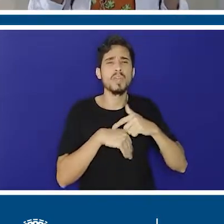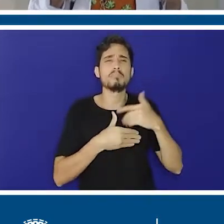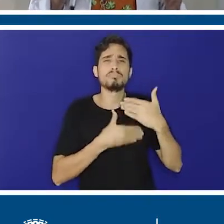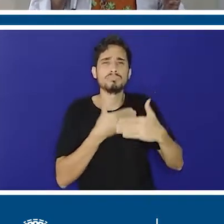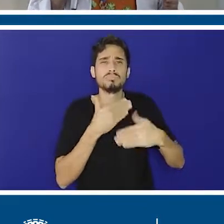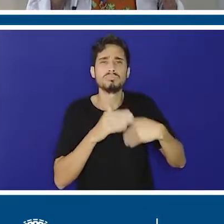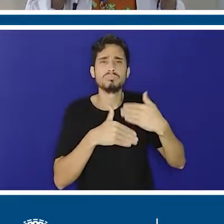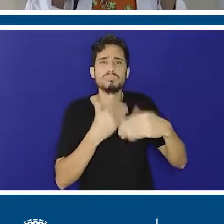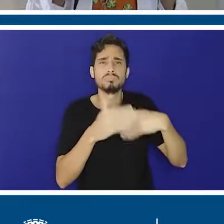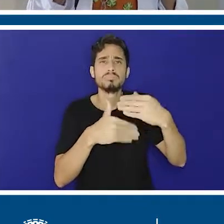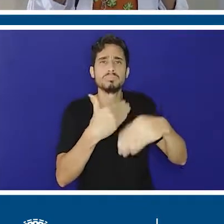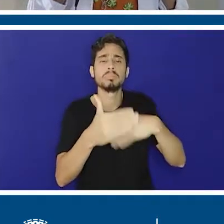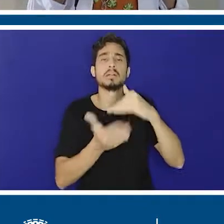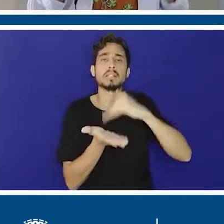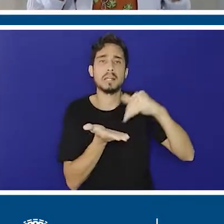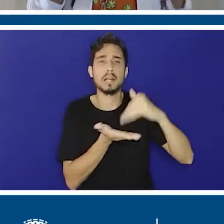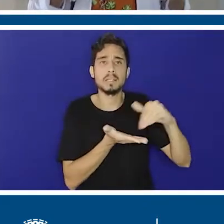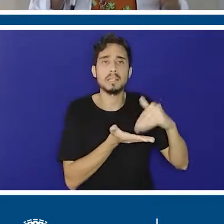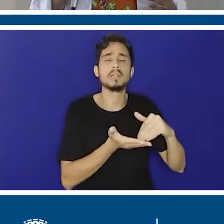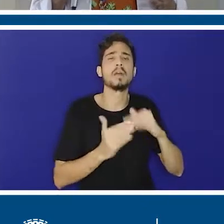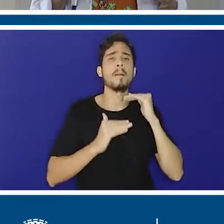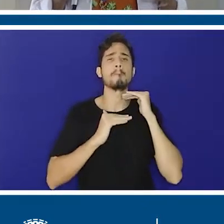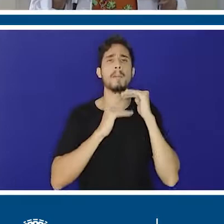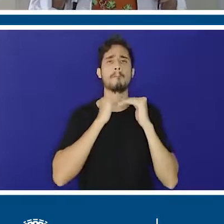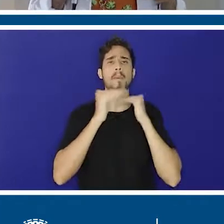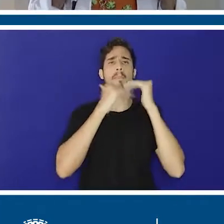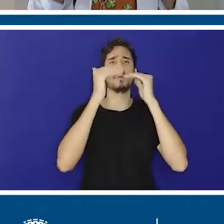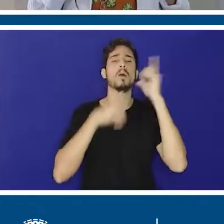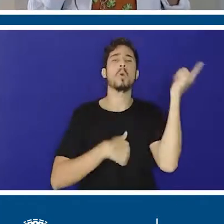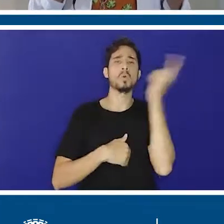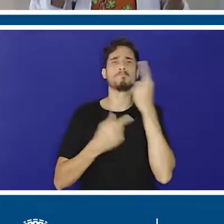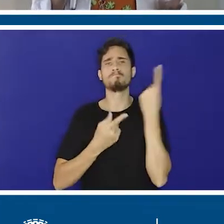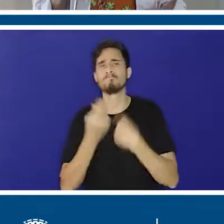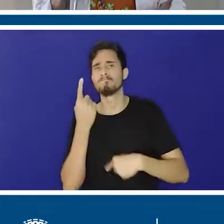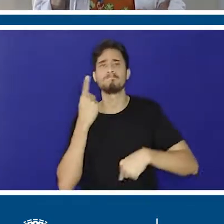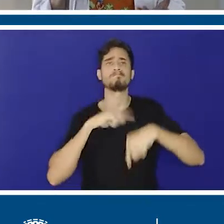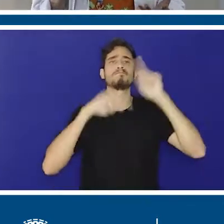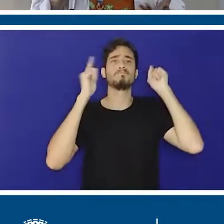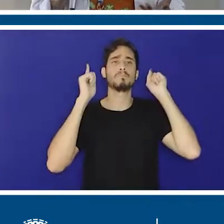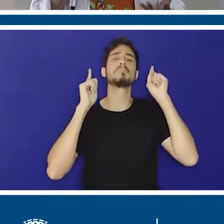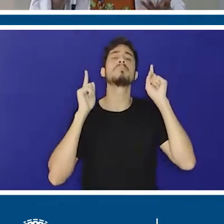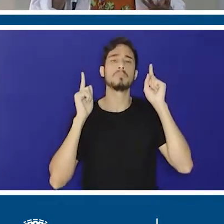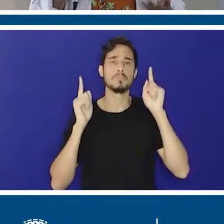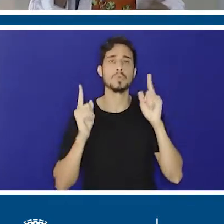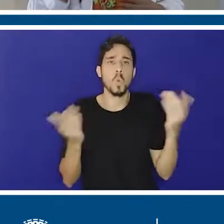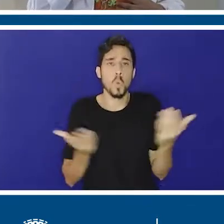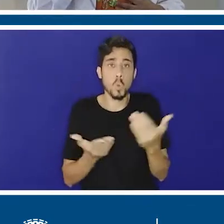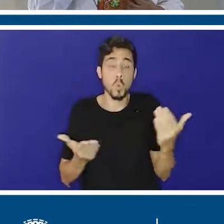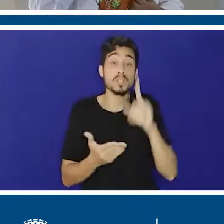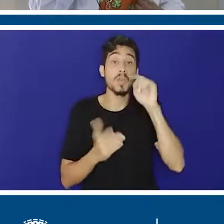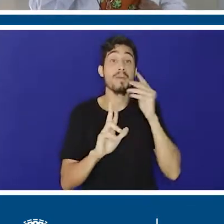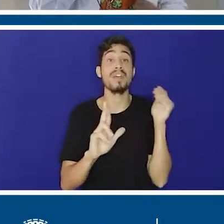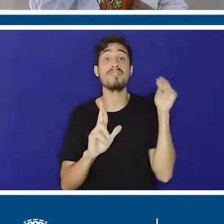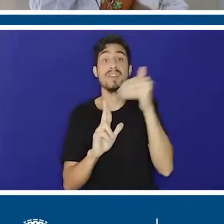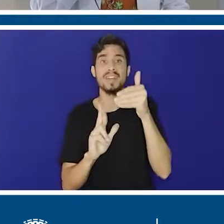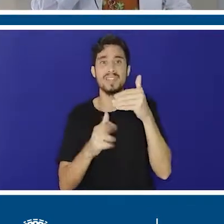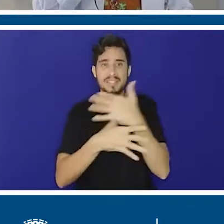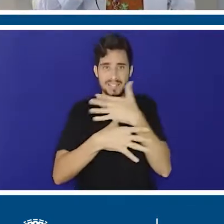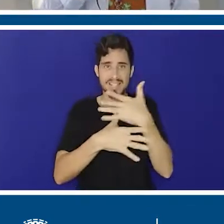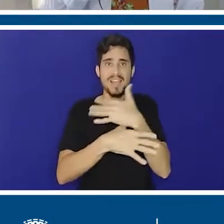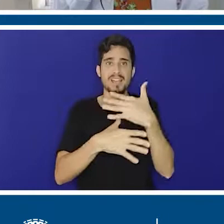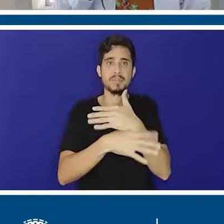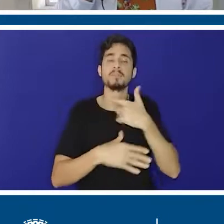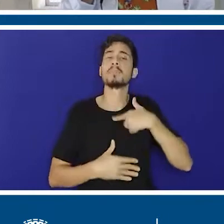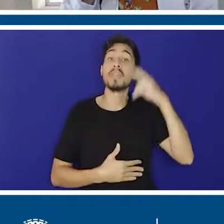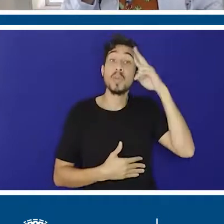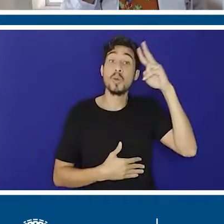tempo a secretaria e se empoderando e tomando seu lugar na cidade. Eu lembro bem